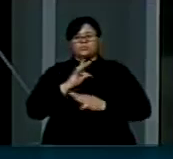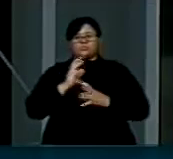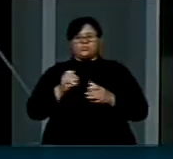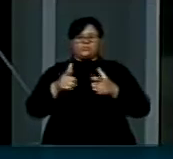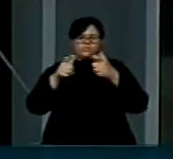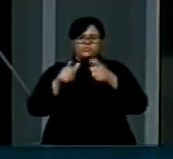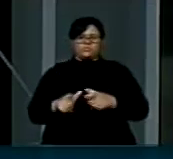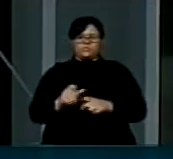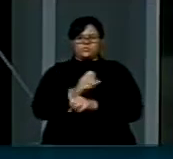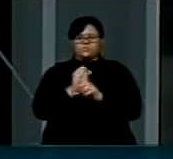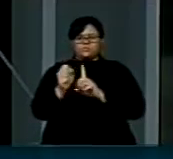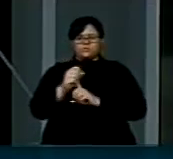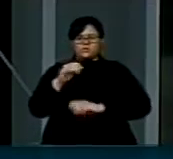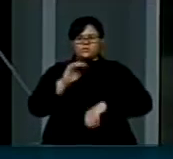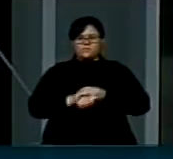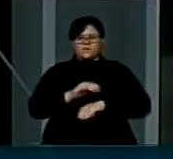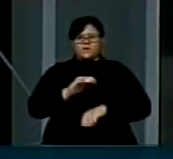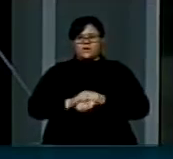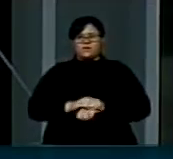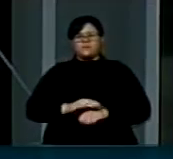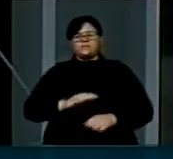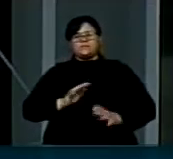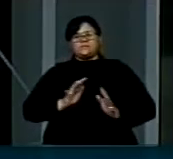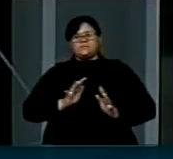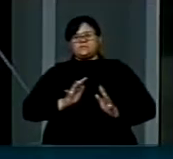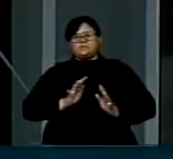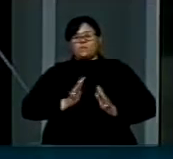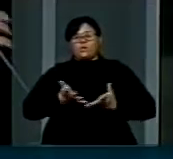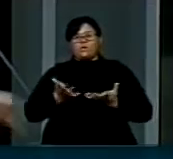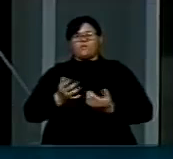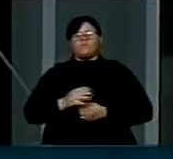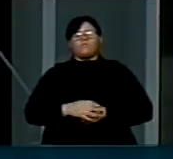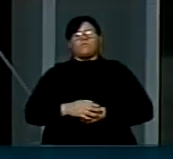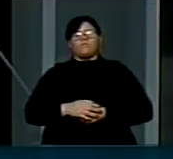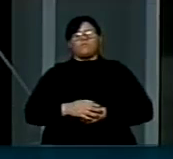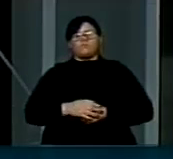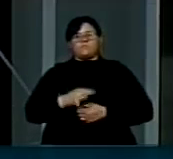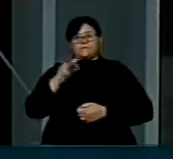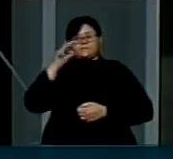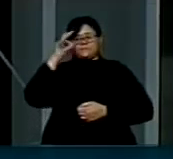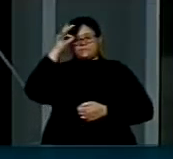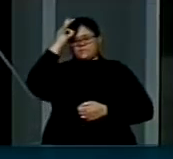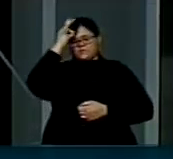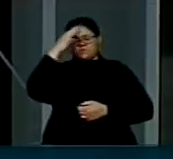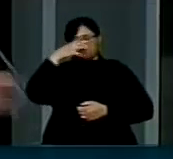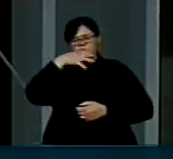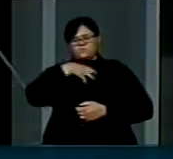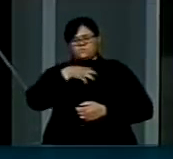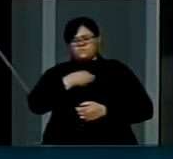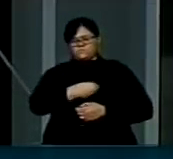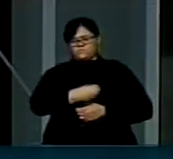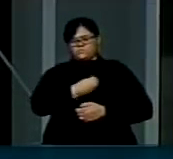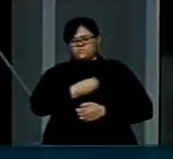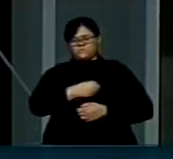cada vez mais armada, com espíritos cada vez